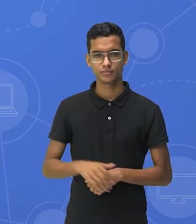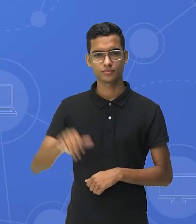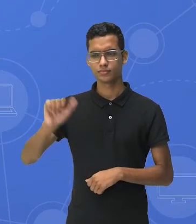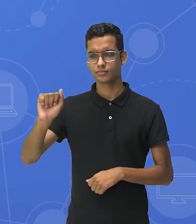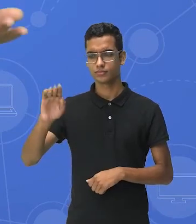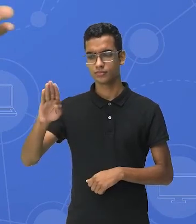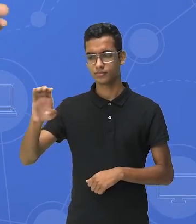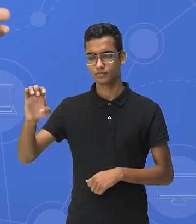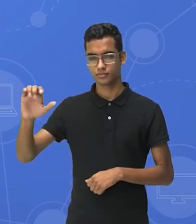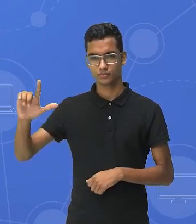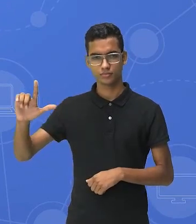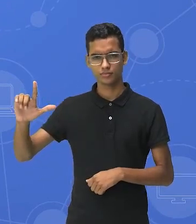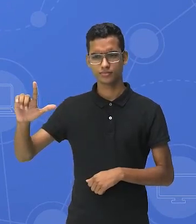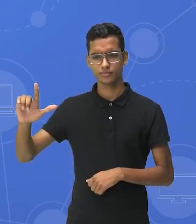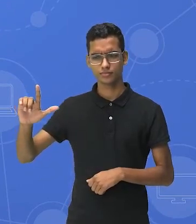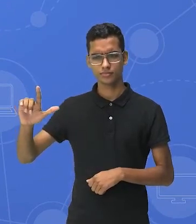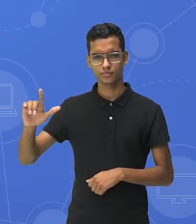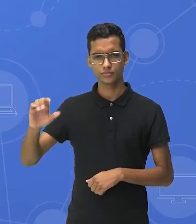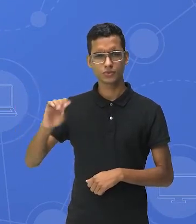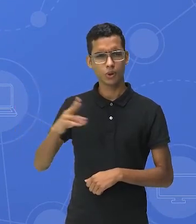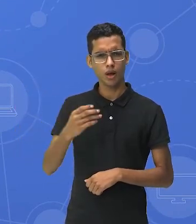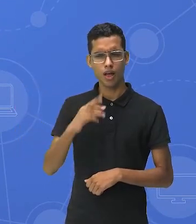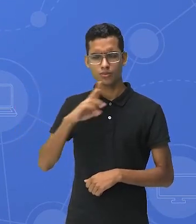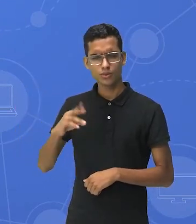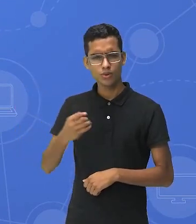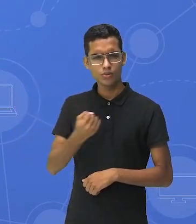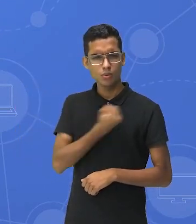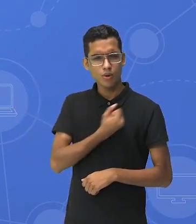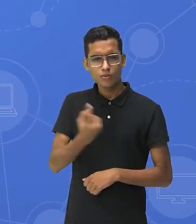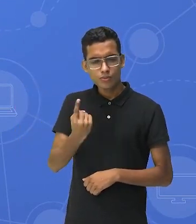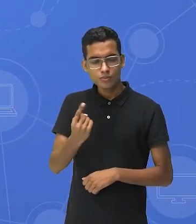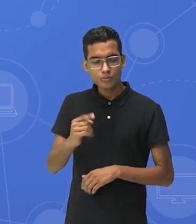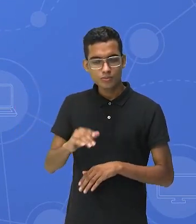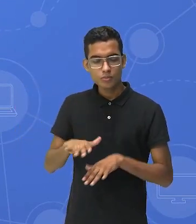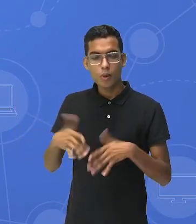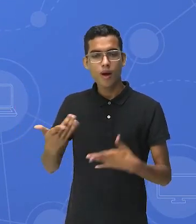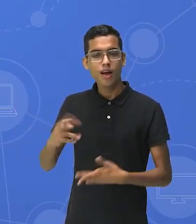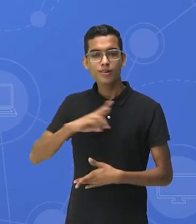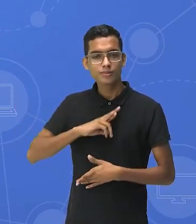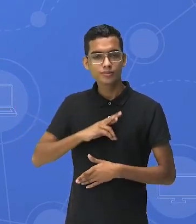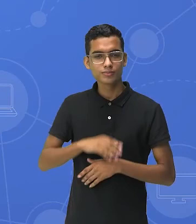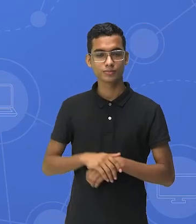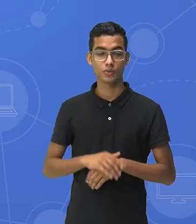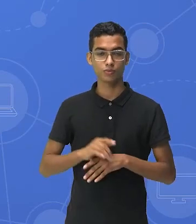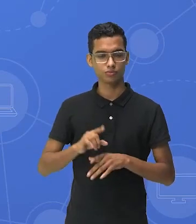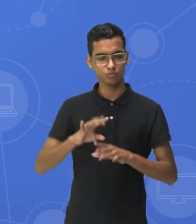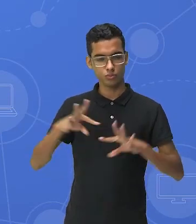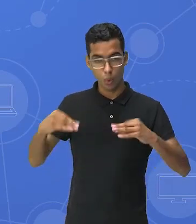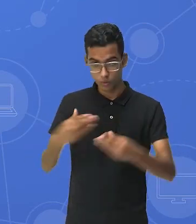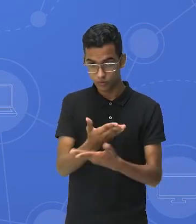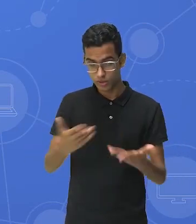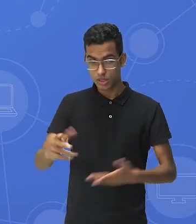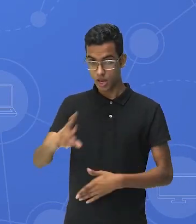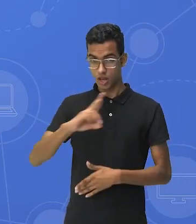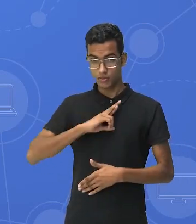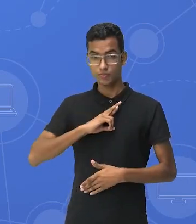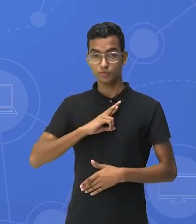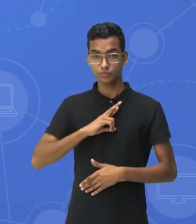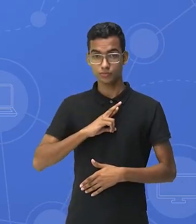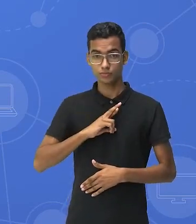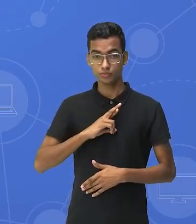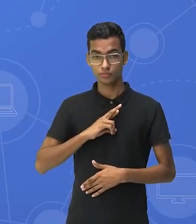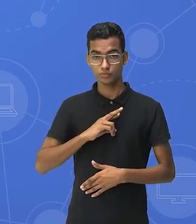só questão 1. Cadê a resposta, rapaz? Então, gente, todo mundo que respondeu colocou a questão